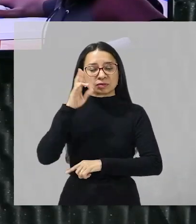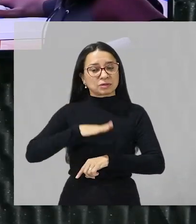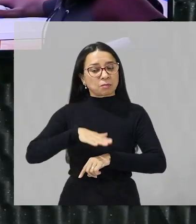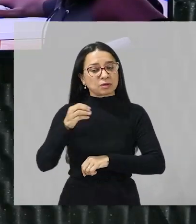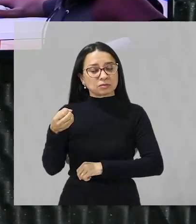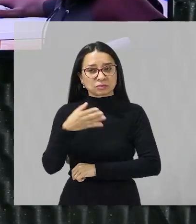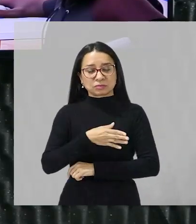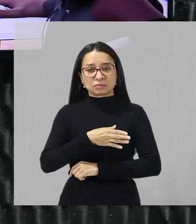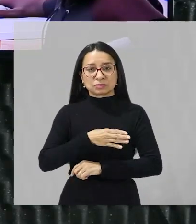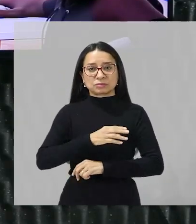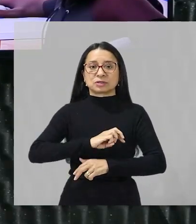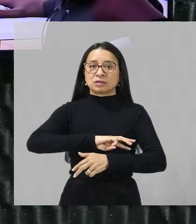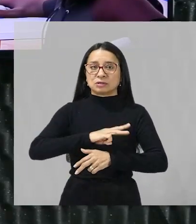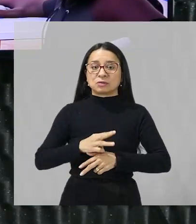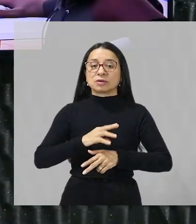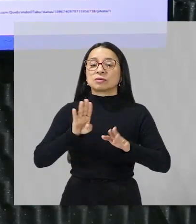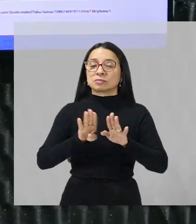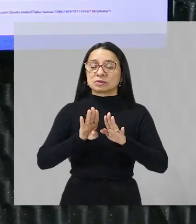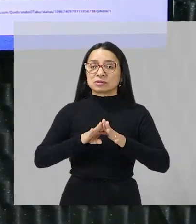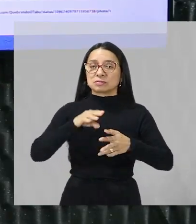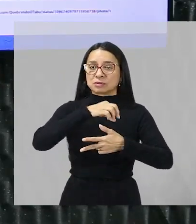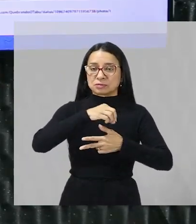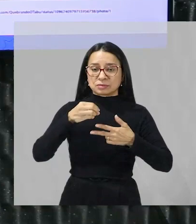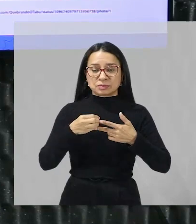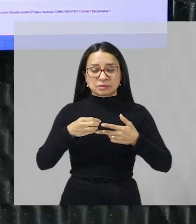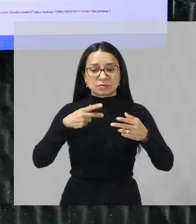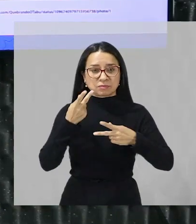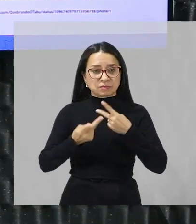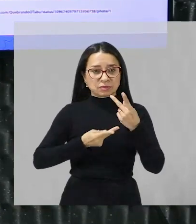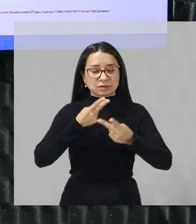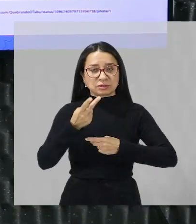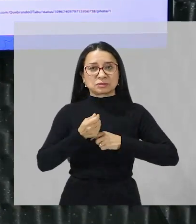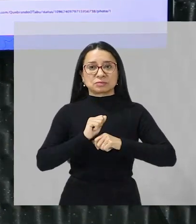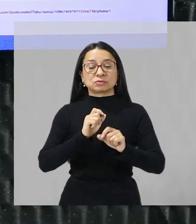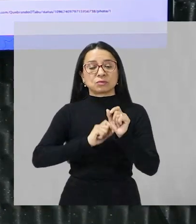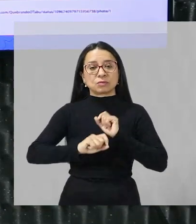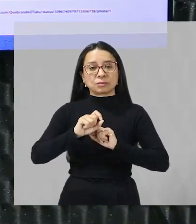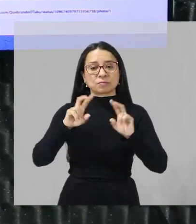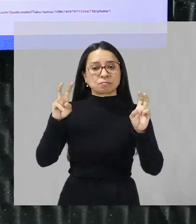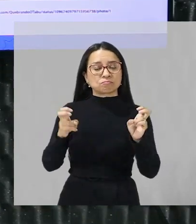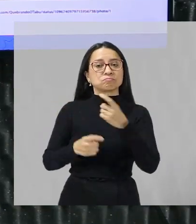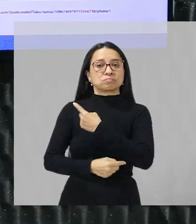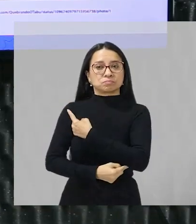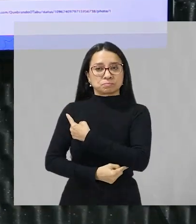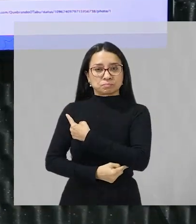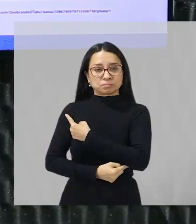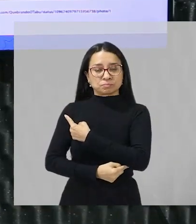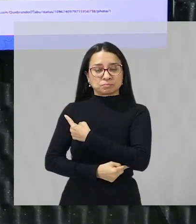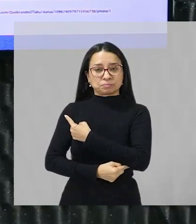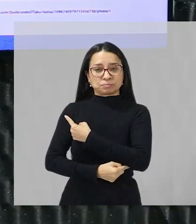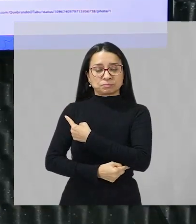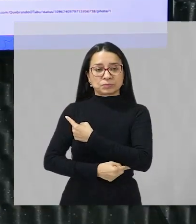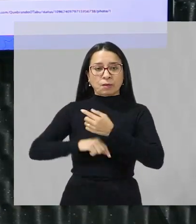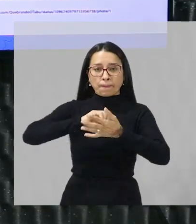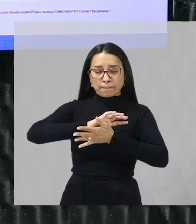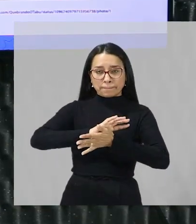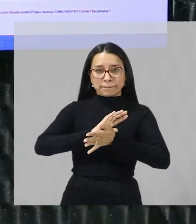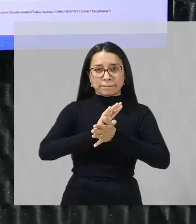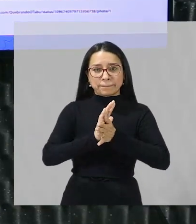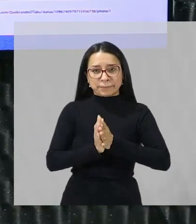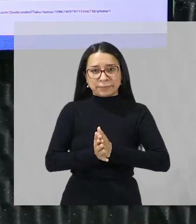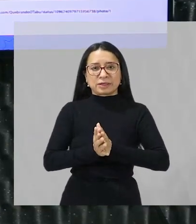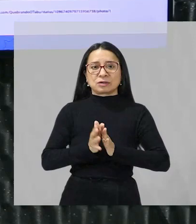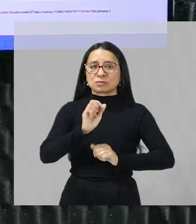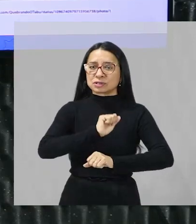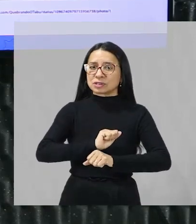recentes, tanto da UEMA quanto do ENEM. A gente está falando sobre preconceito, discriminação e segregação. Como a